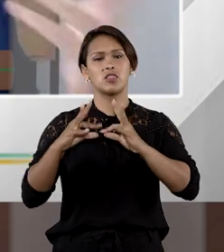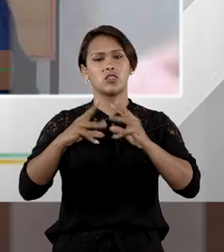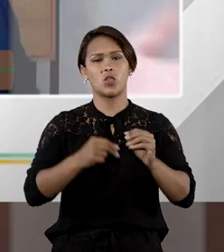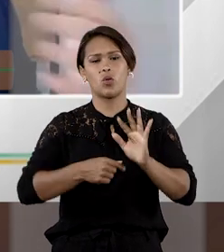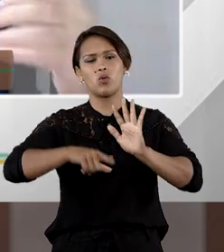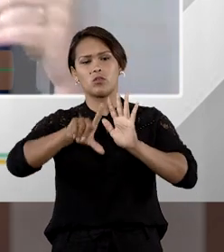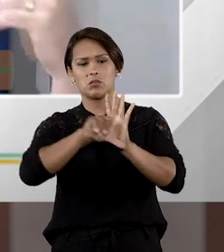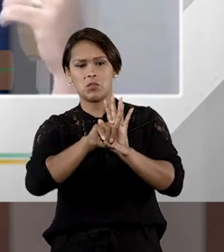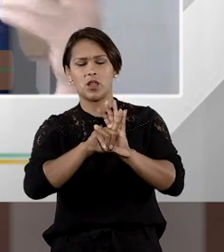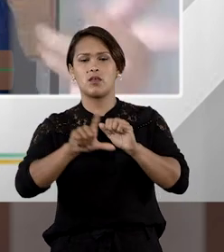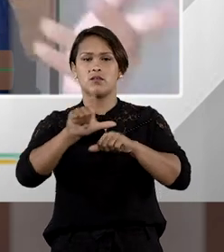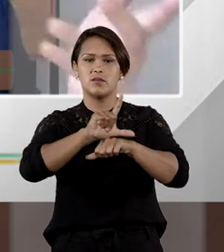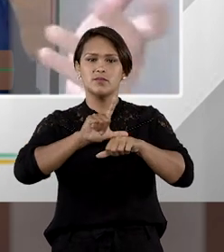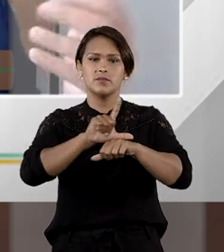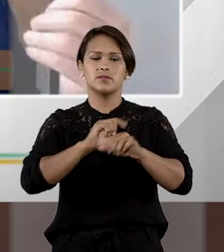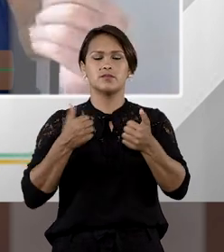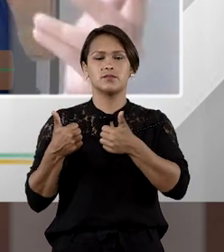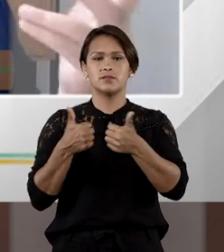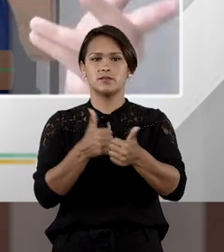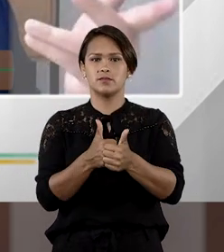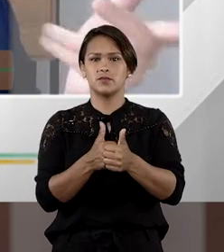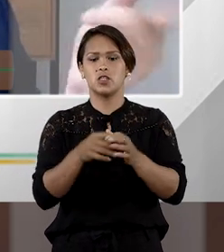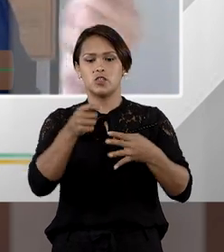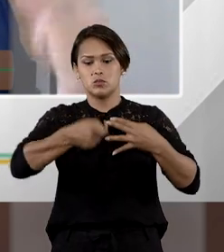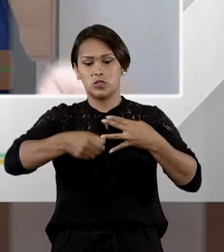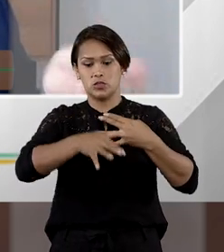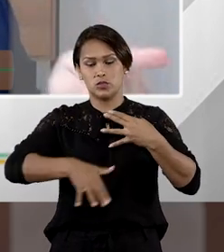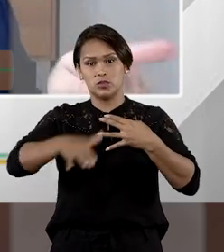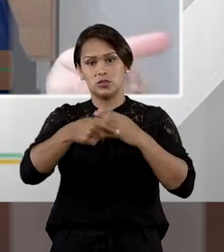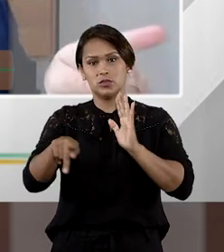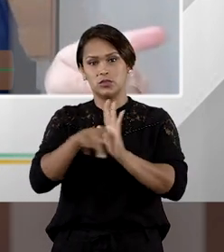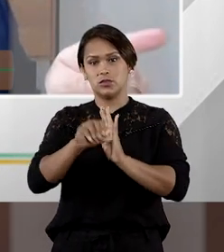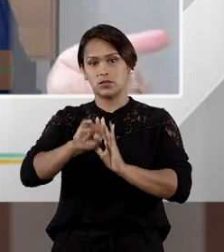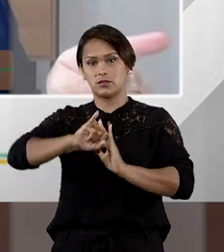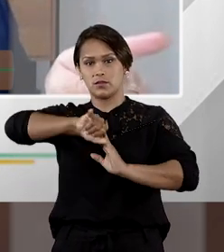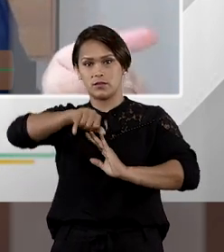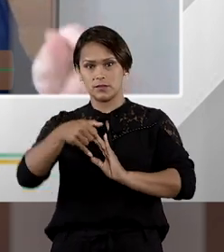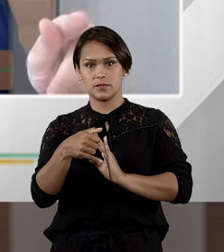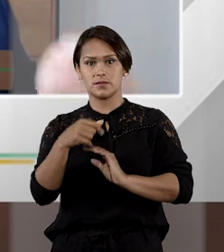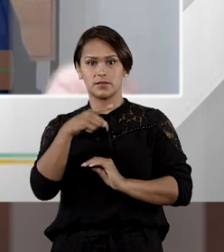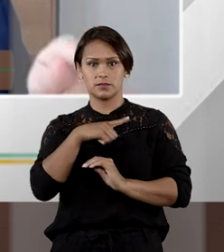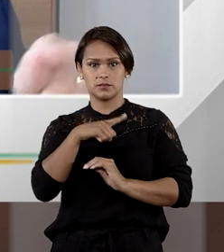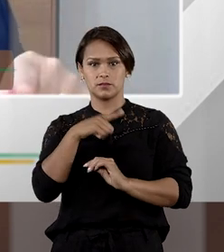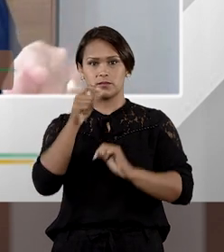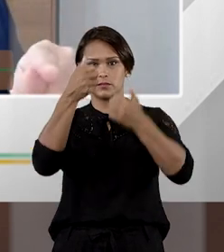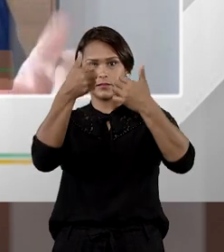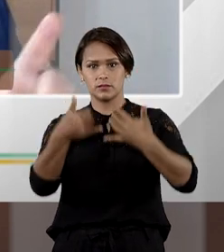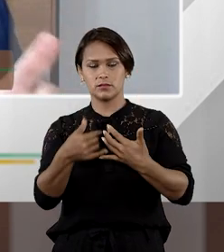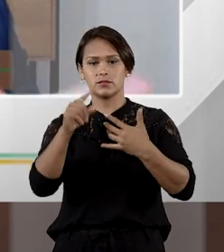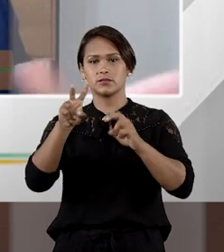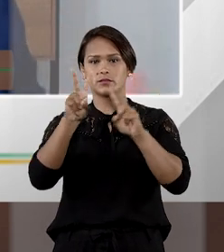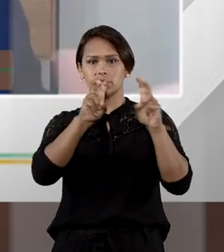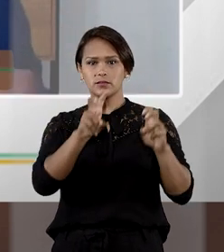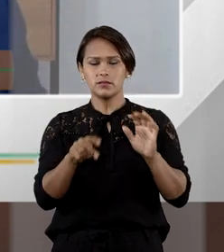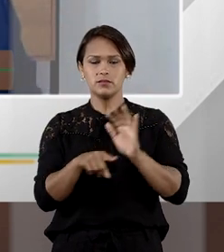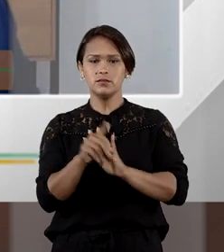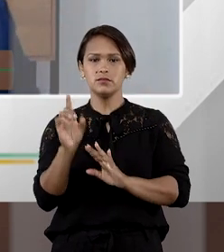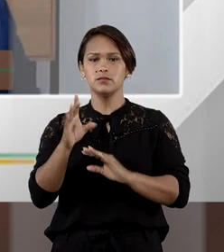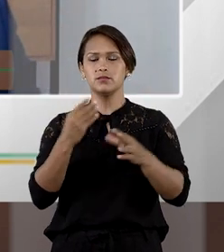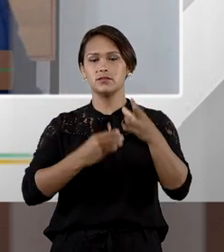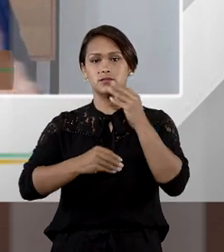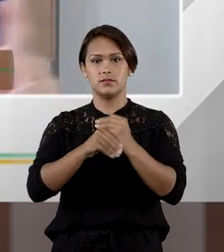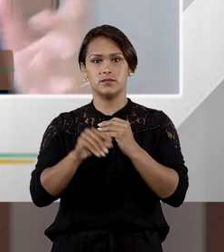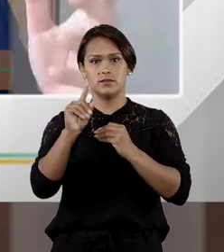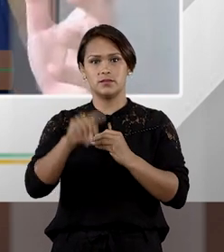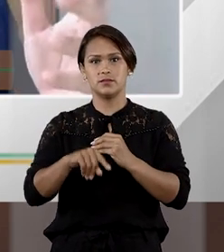uma legislação, uma doutrina e uma jurisprudência no próprio STJ sobre esse tema. E aí, só